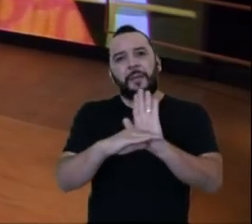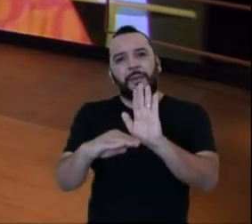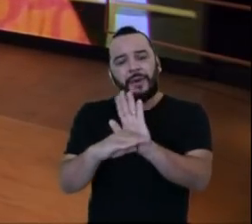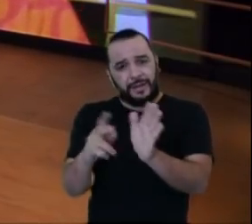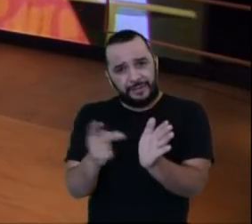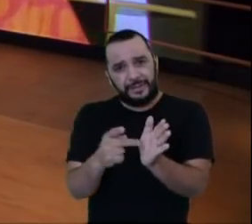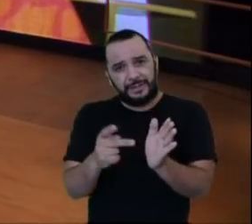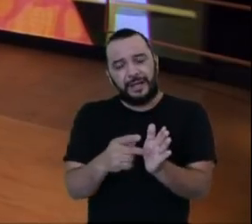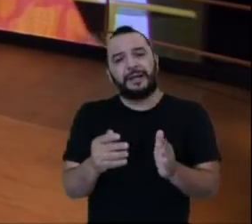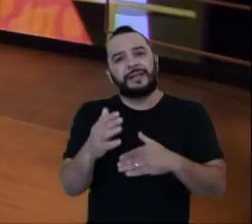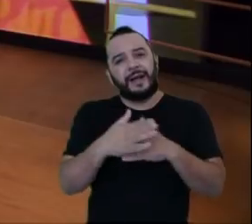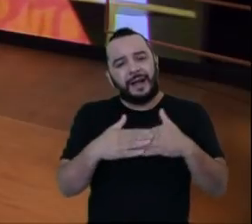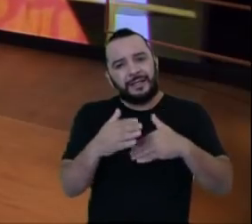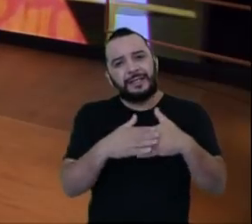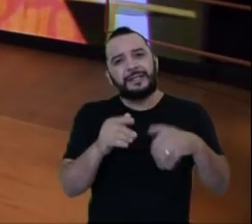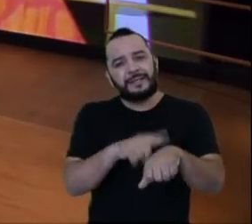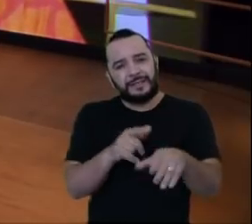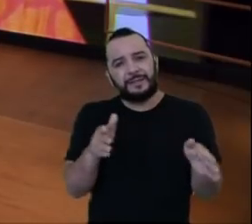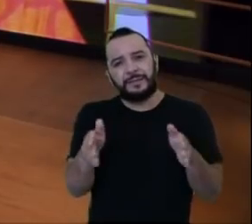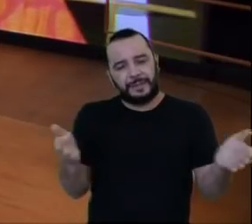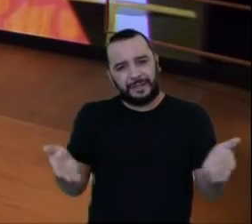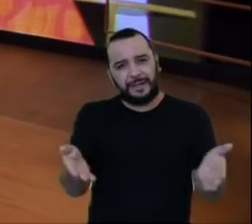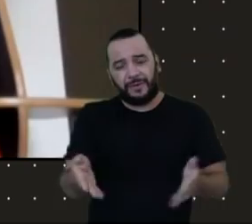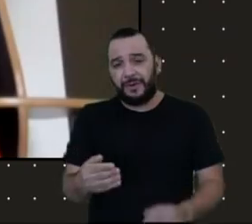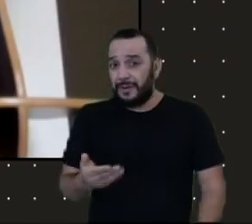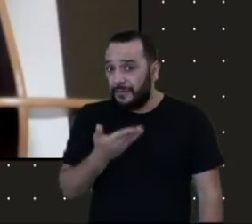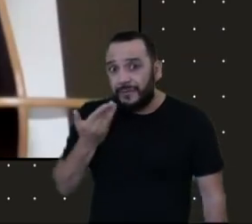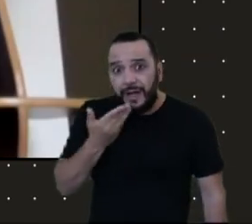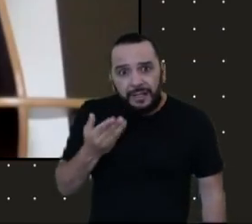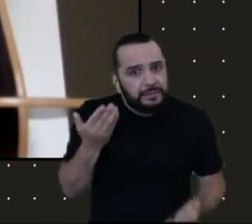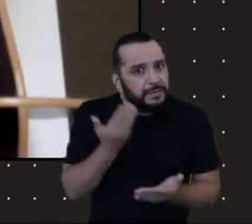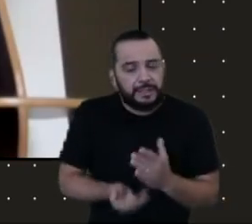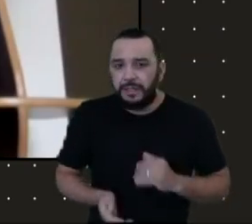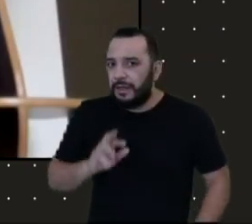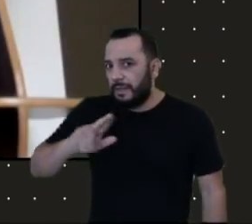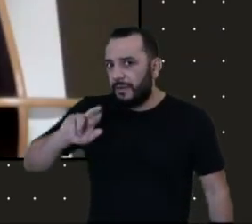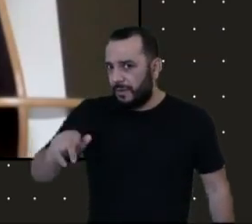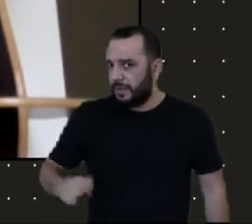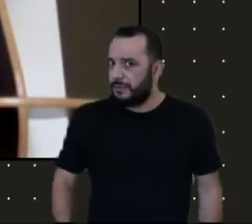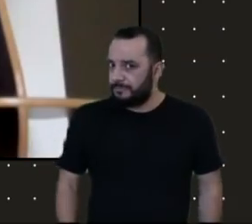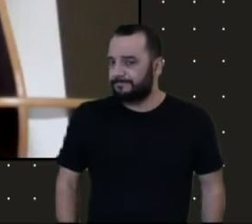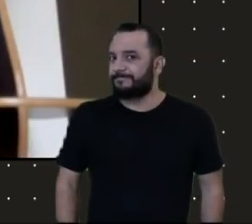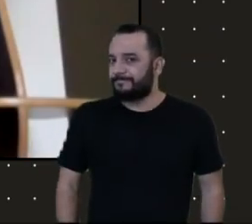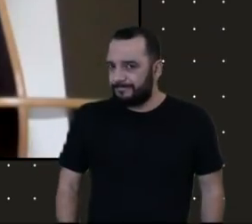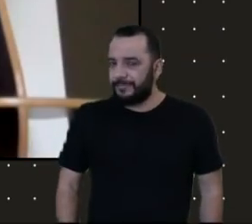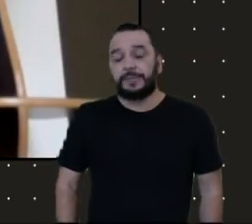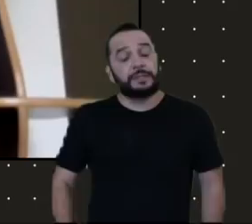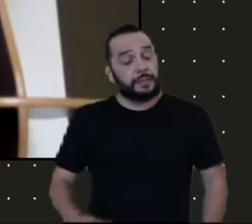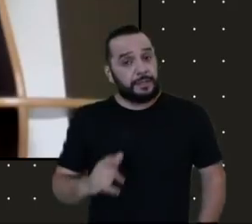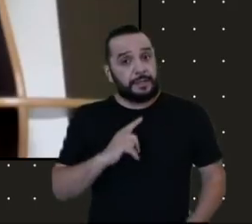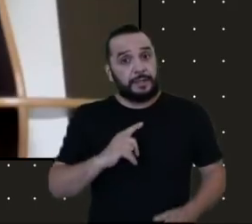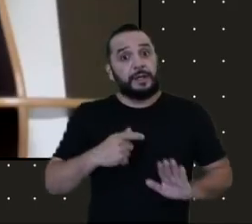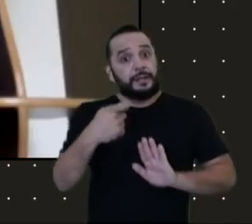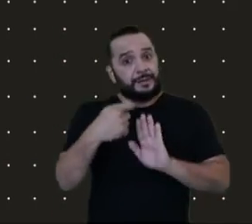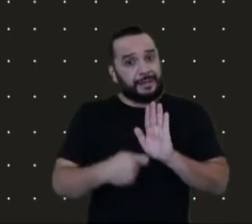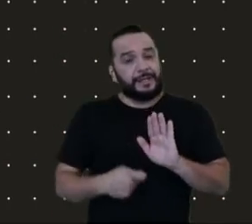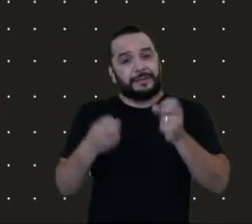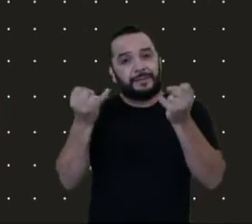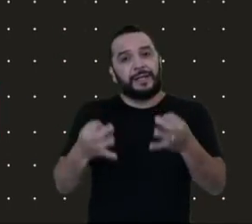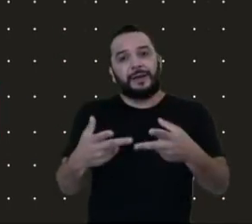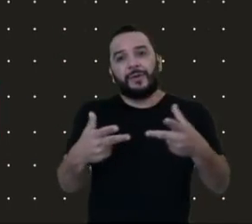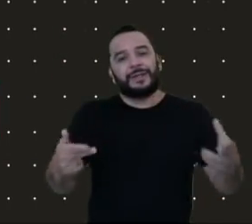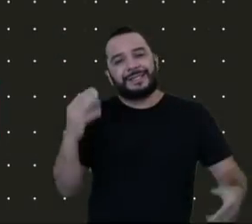Vai fazer bem para tanta gente, vai fazer bem para a senhora, mas vai fazer bem para muitas pessoas que estão passando por isso também e precisam de uma palavra